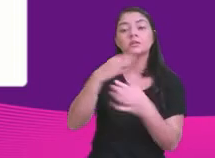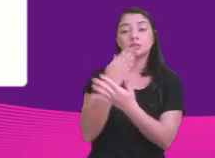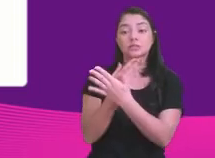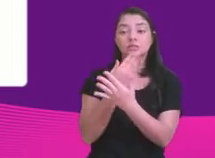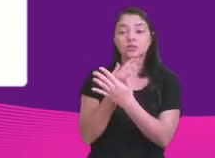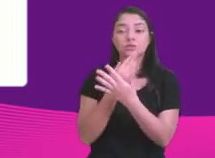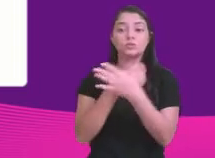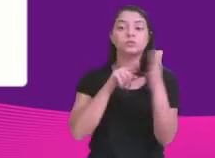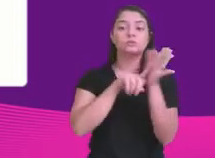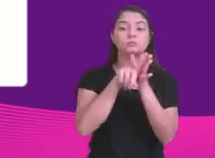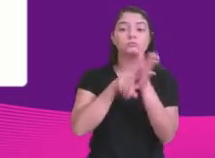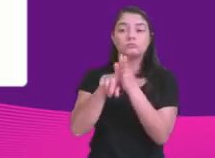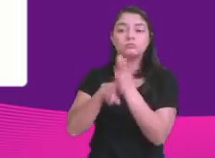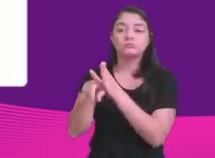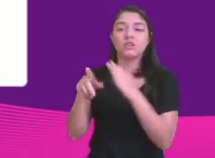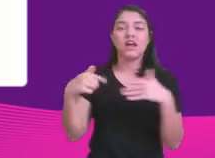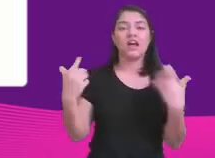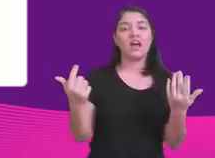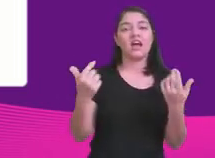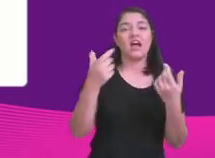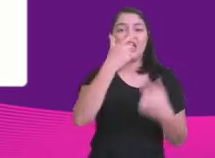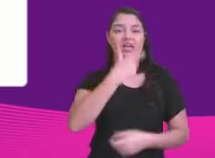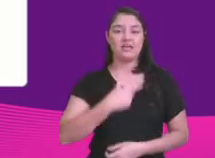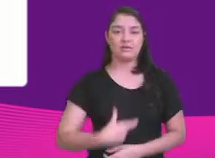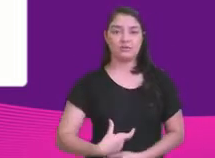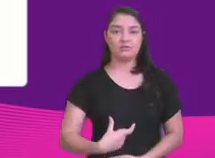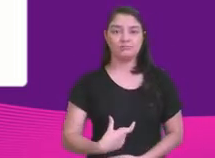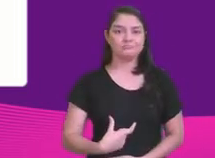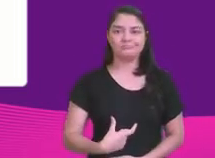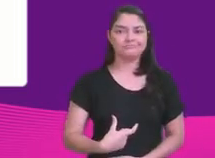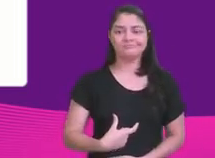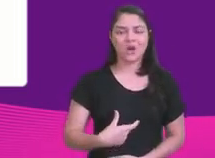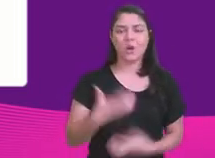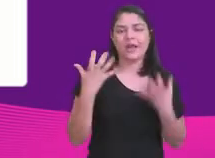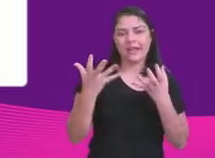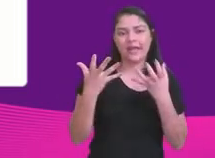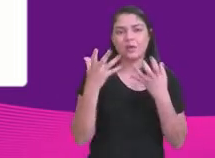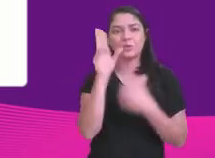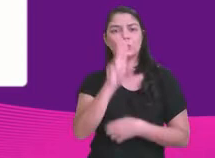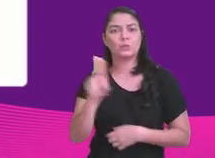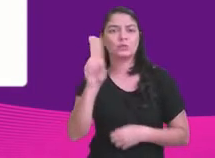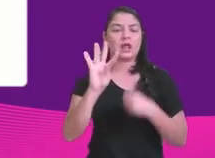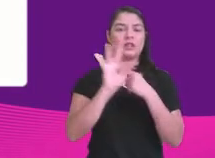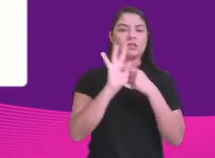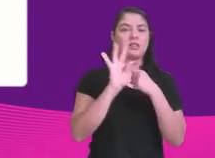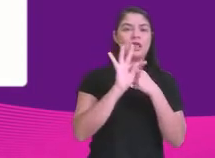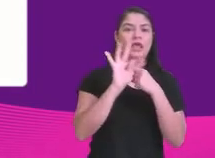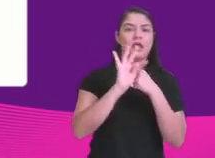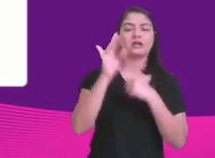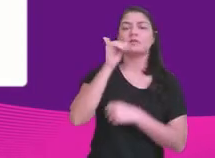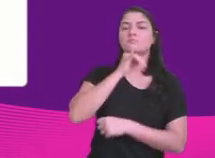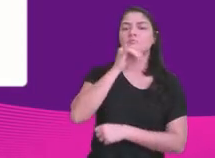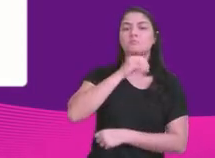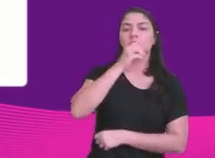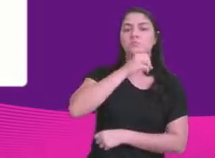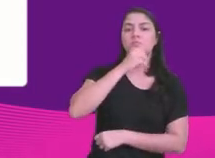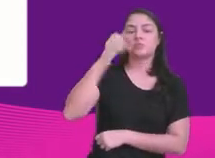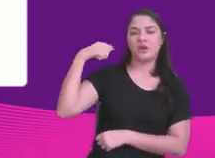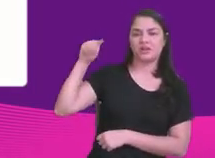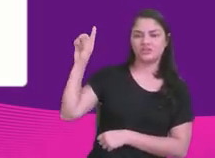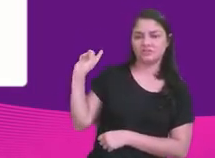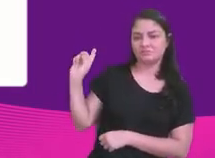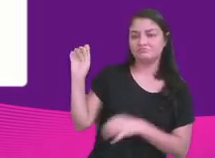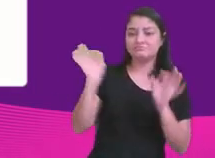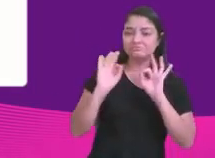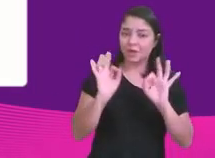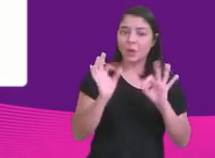colocados, ninguém quis ser randomizado para a técnica antiga e para a técnica de Hilde. Afinal de contas, a diferença de recidiva